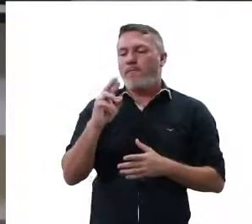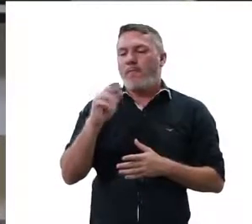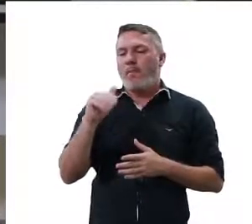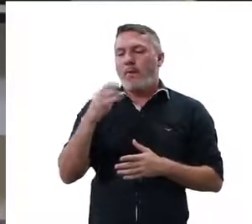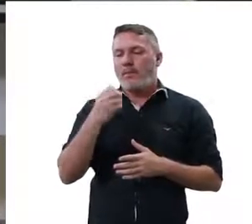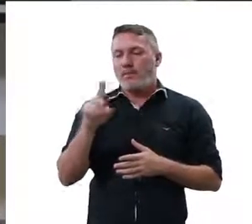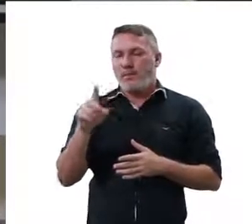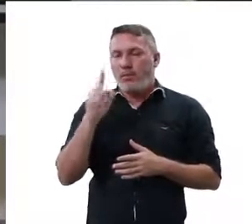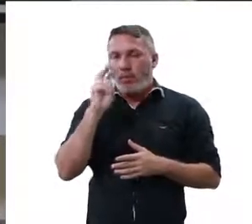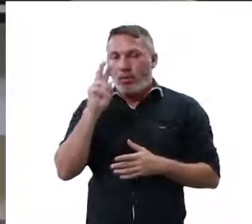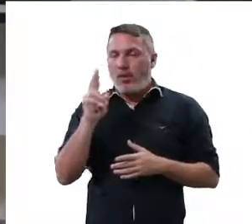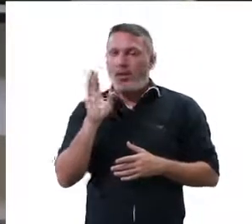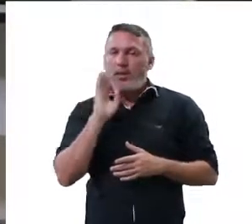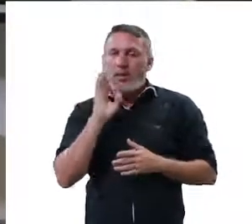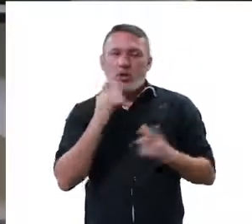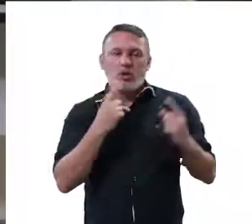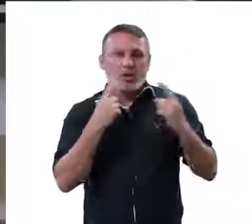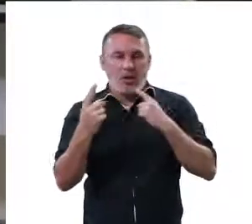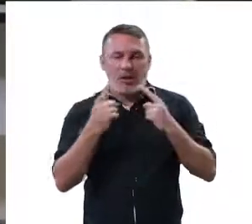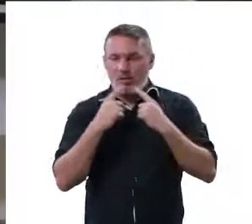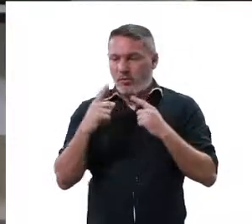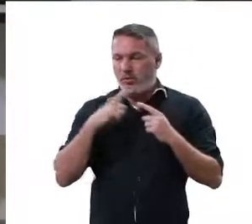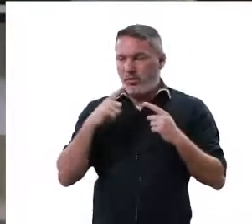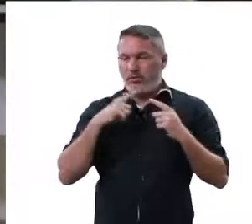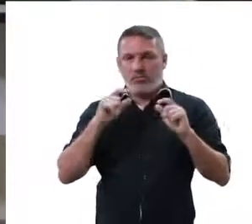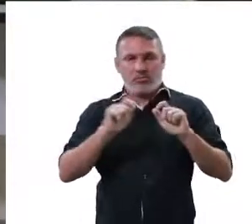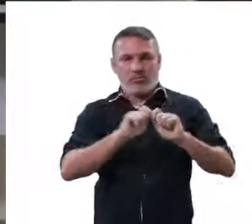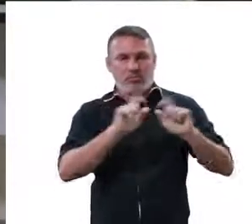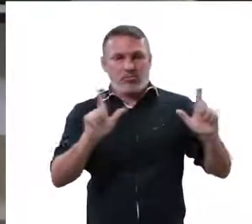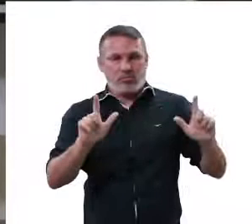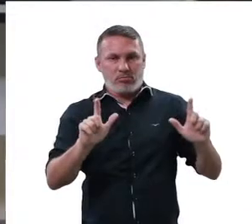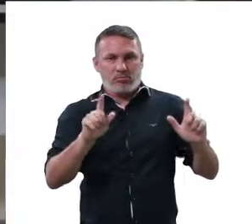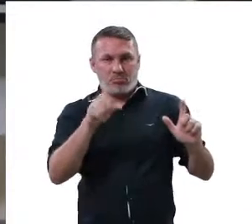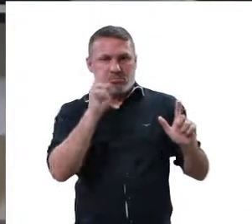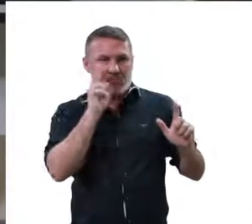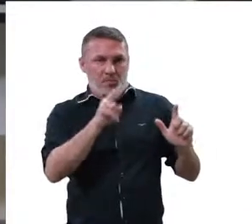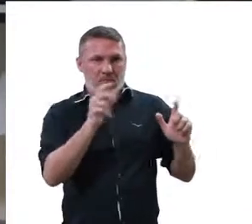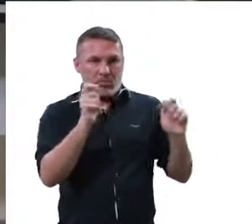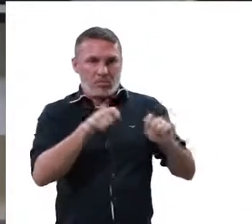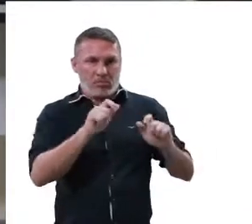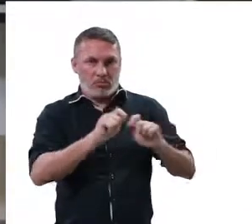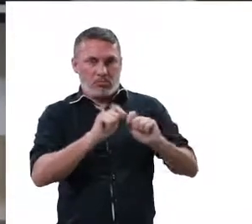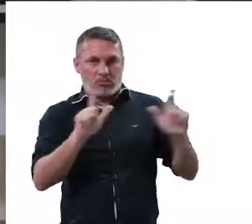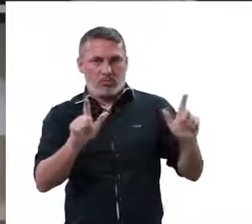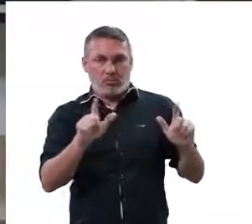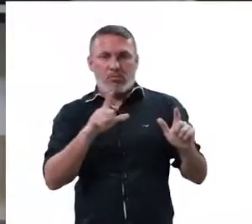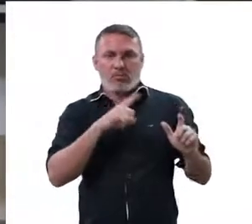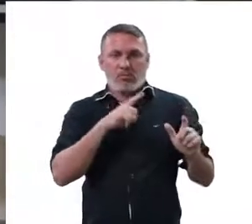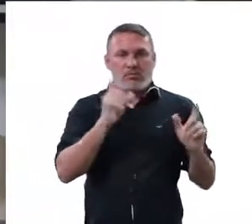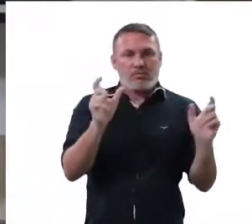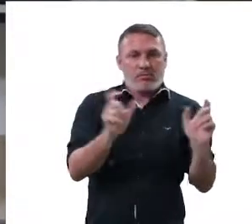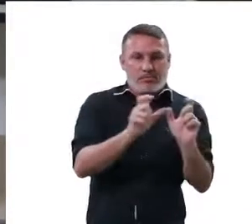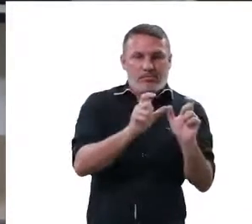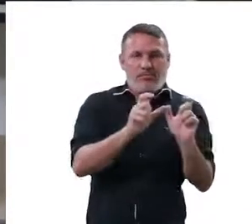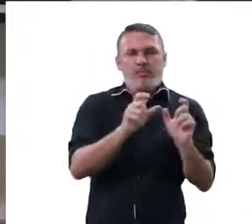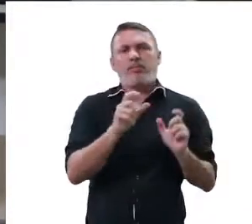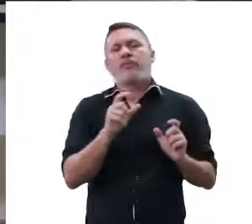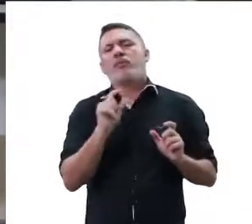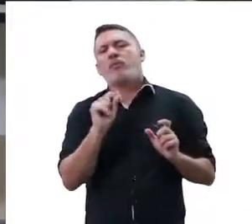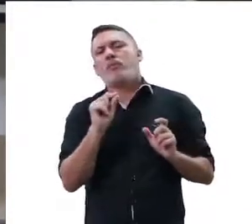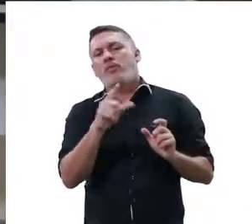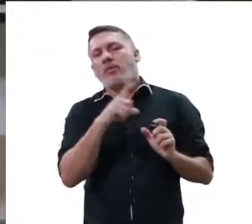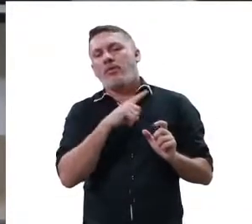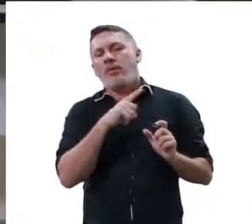formação, e aí é muito interessante esse diálogo aqui, porque aqui, né, não sei se vocês conseguem ver o pontinho verde do